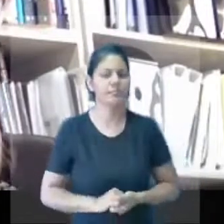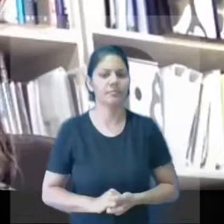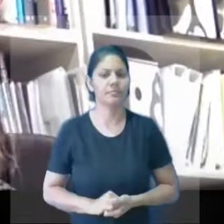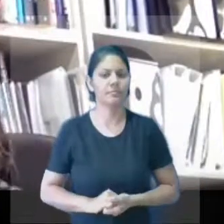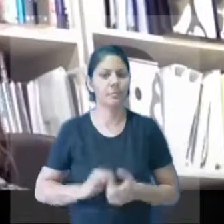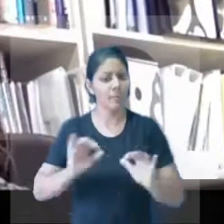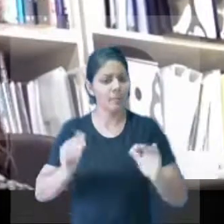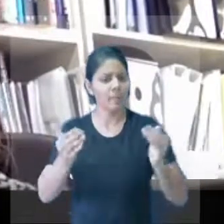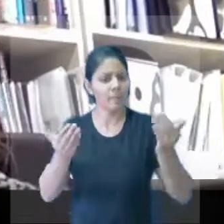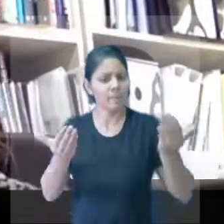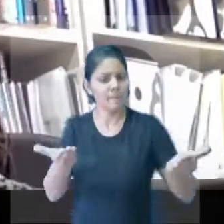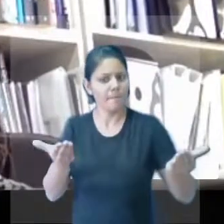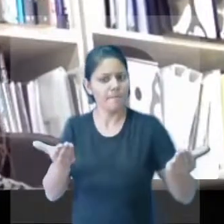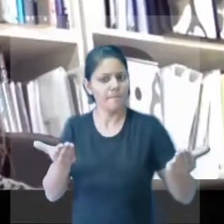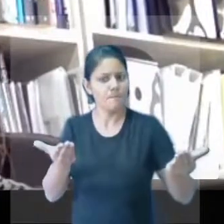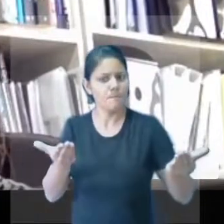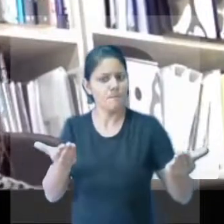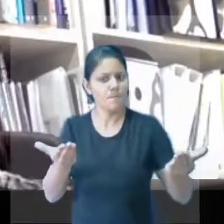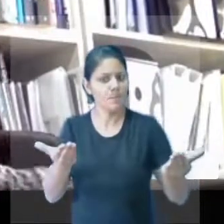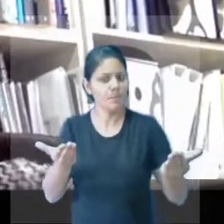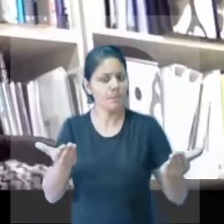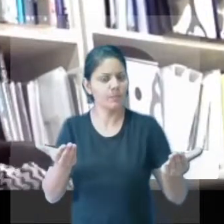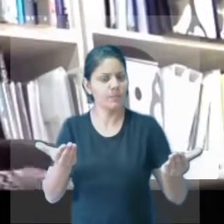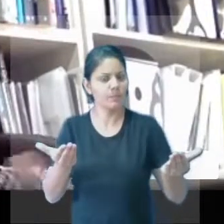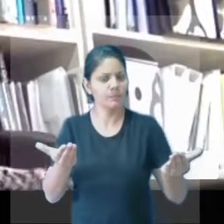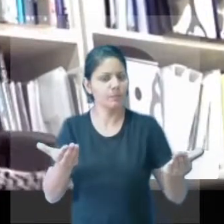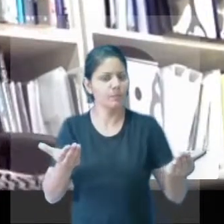Realmente é algo que nós